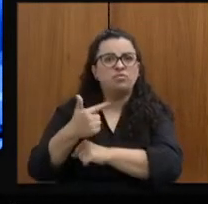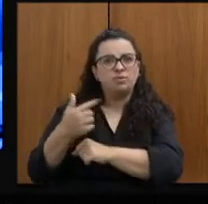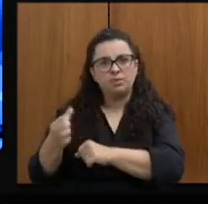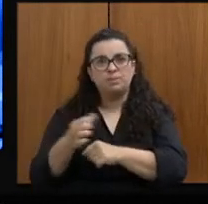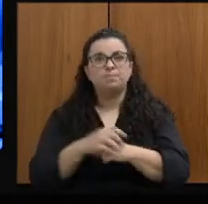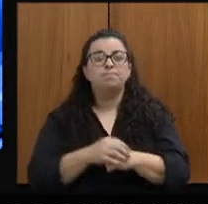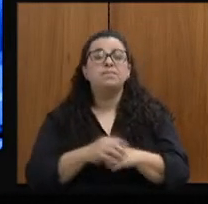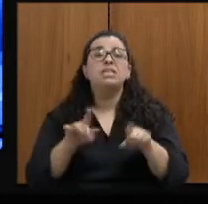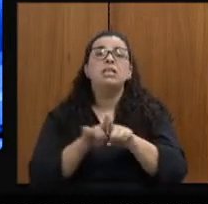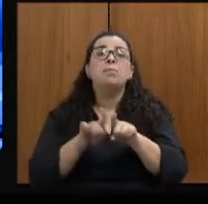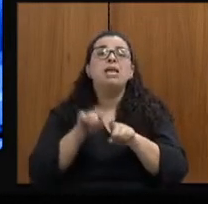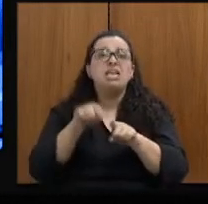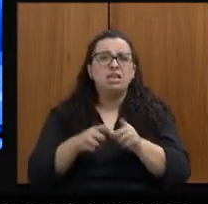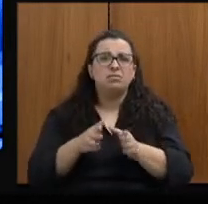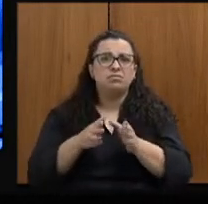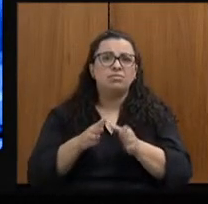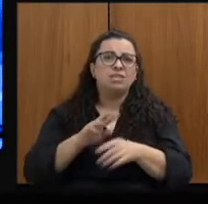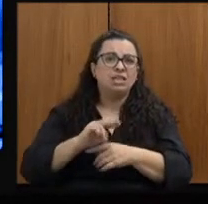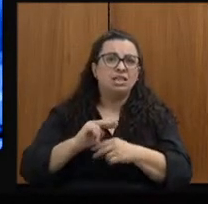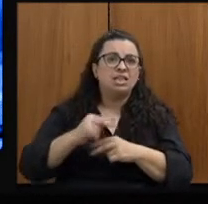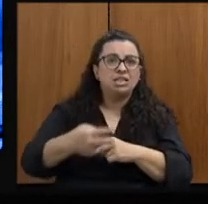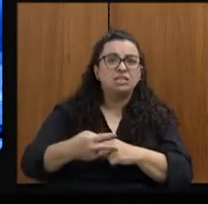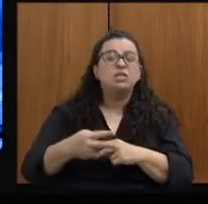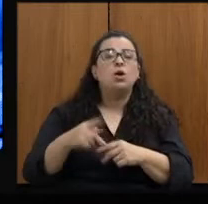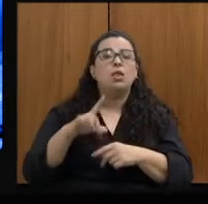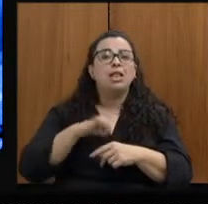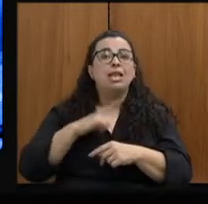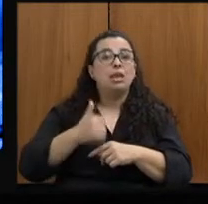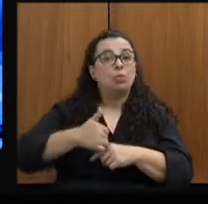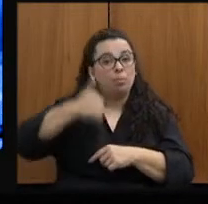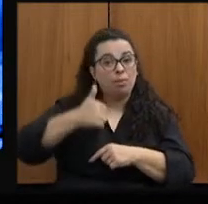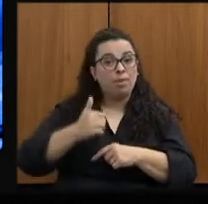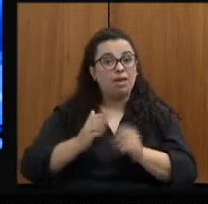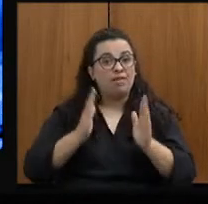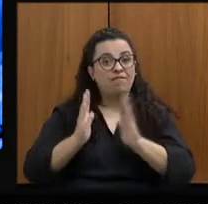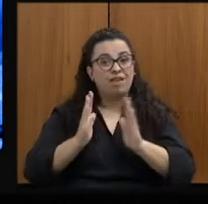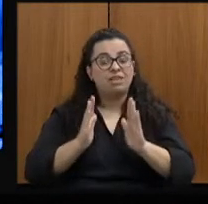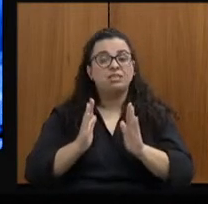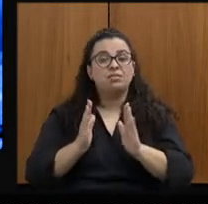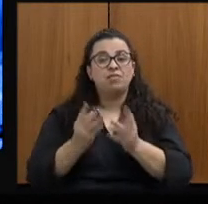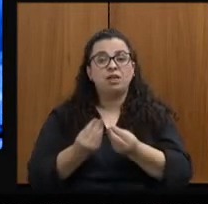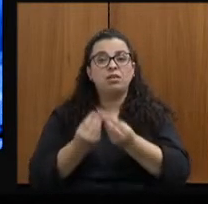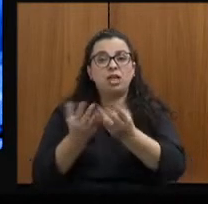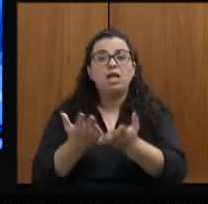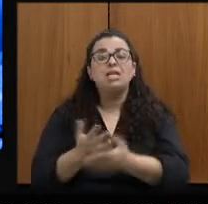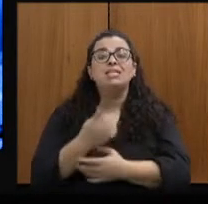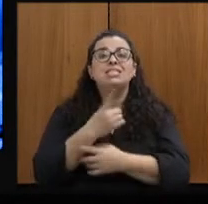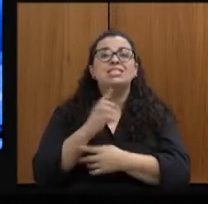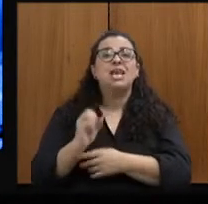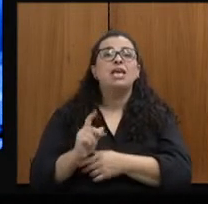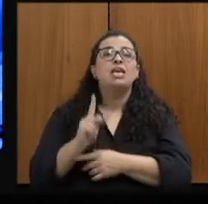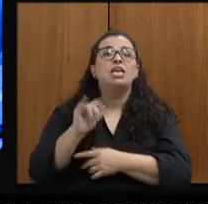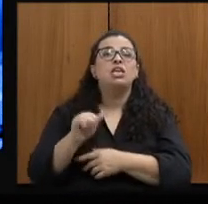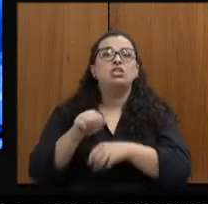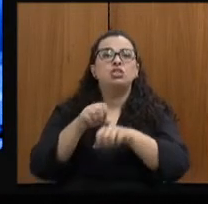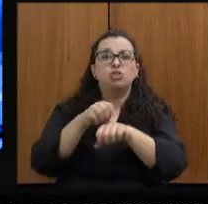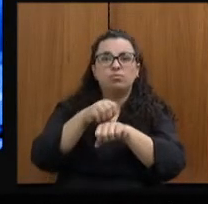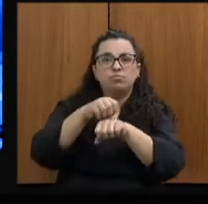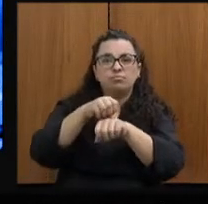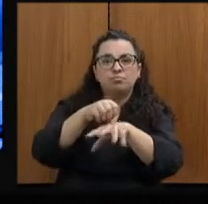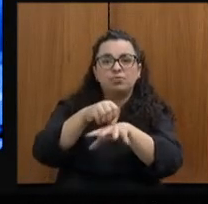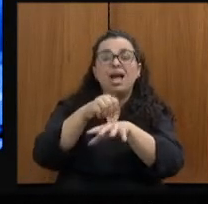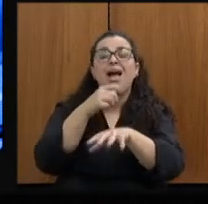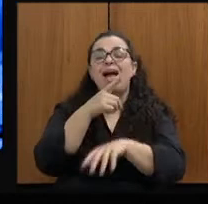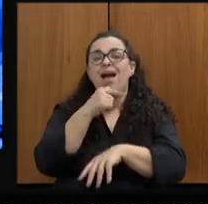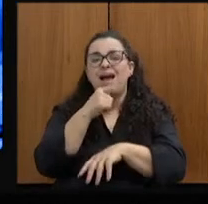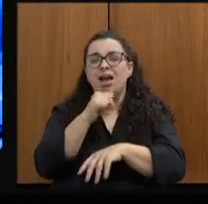vamos ofertar, na primeira fase, 100 kits já, kits de irrigação, que já foram entregues. A previsão